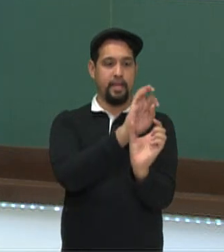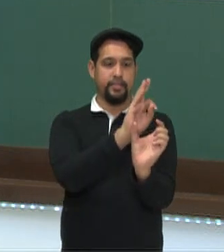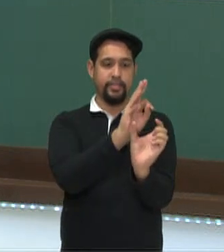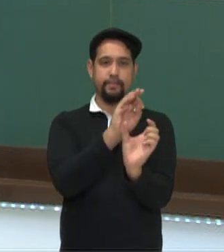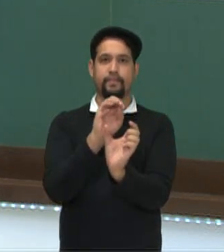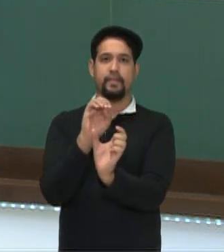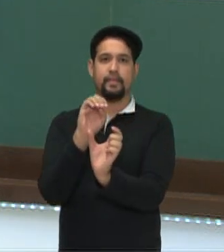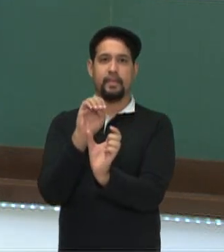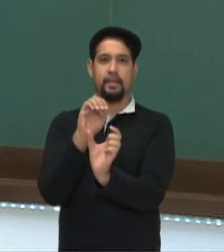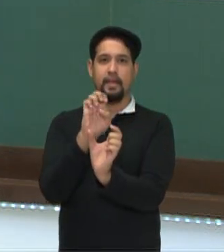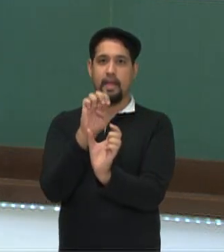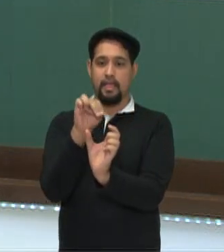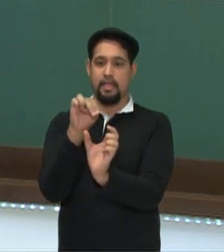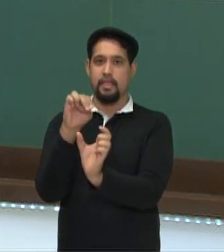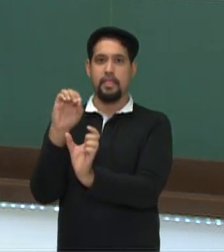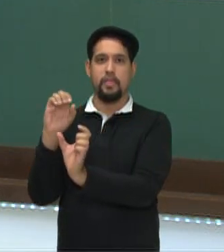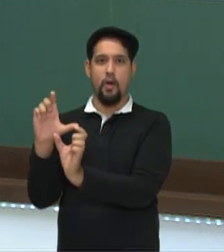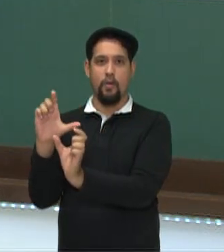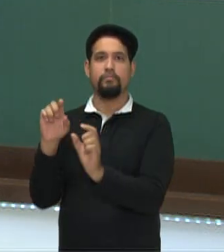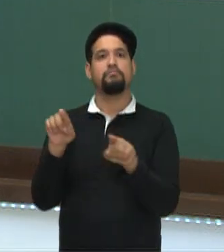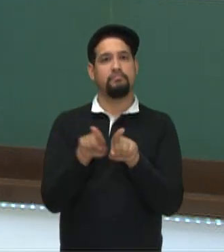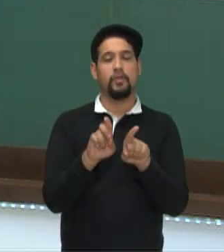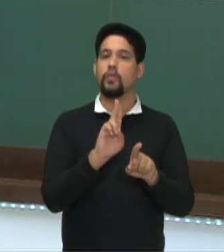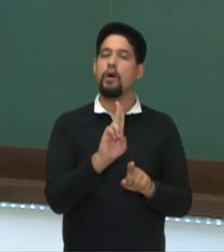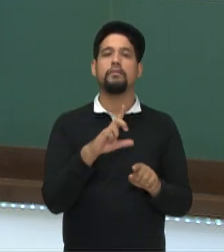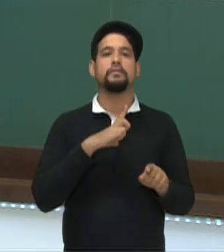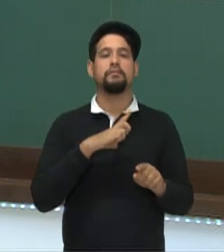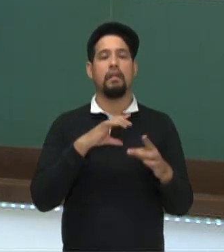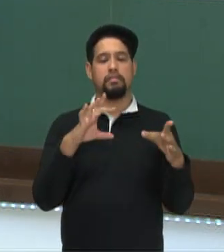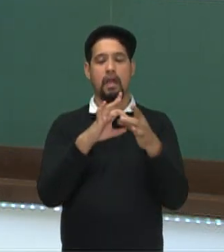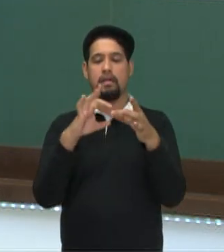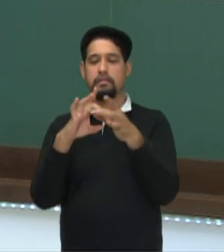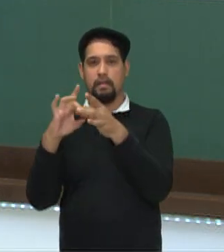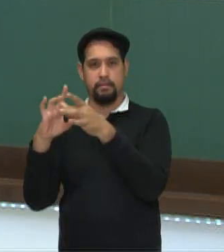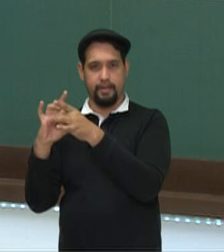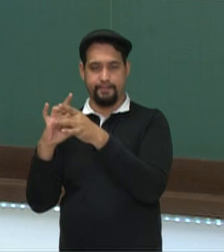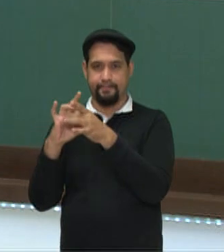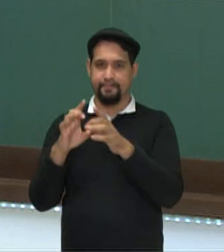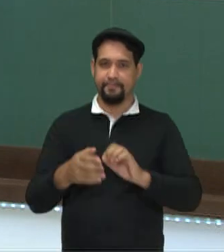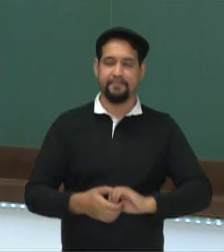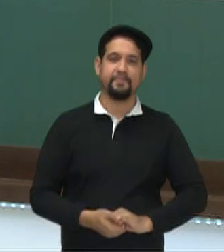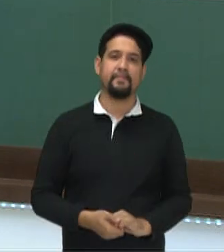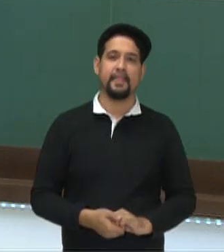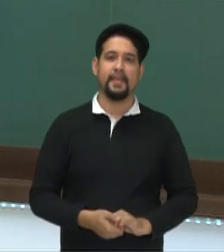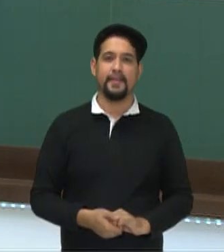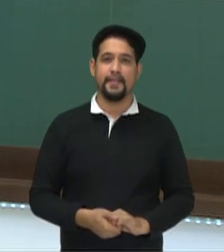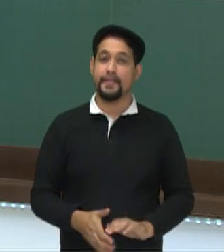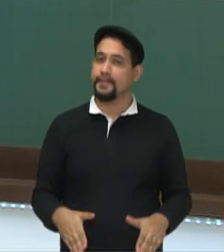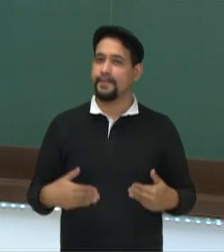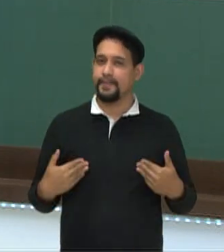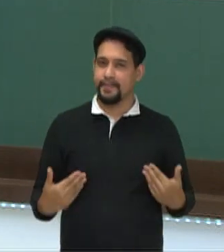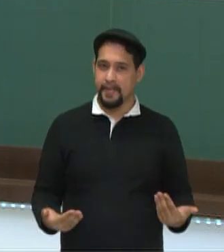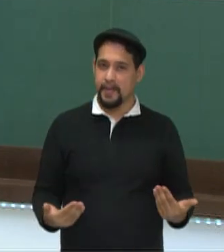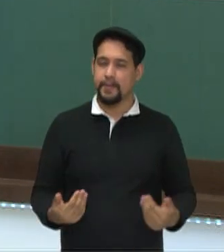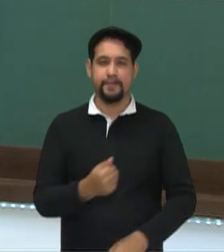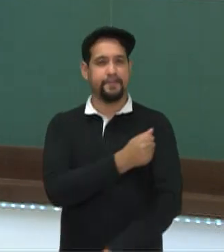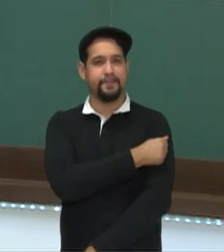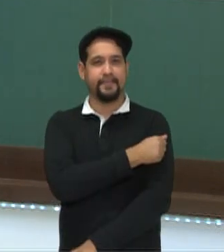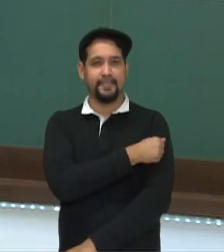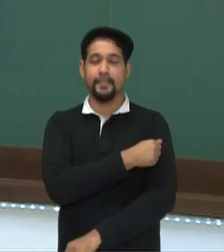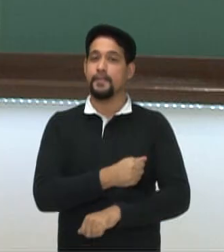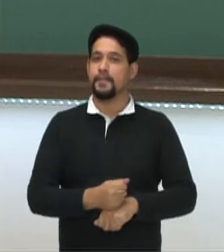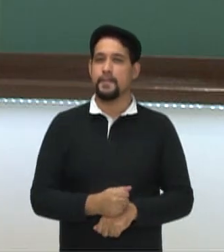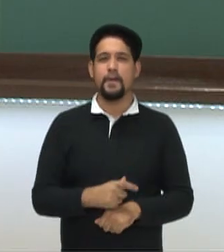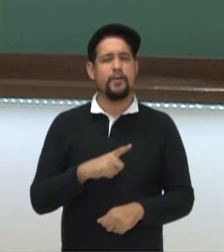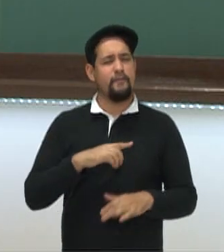Então, o etanol está ali CH3, CH2, OH. Meu caro, minha cara aluna,